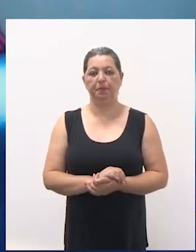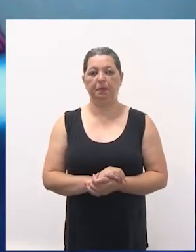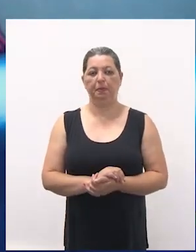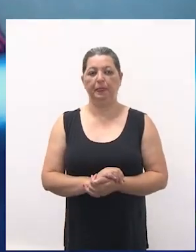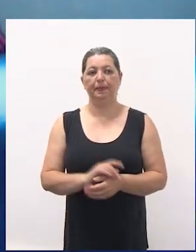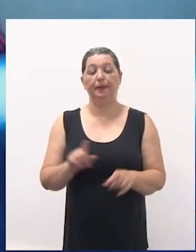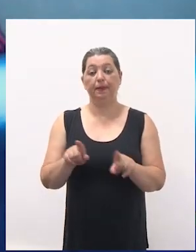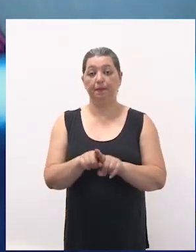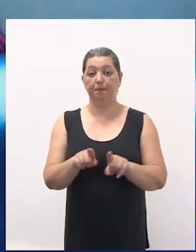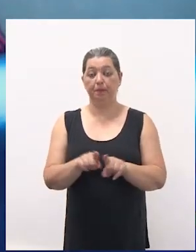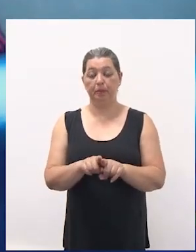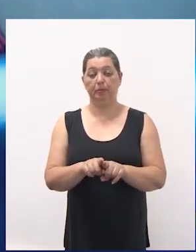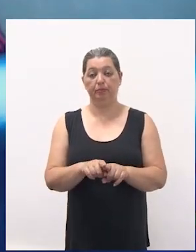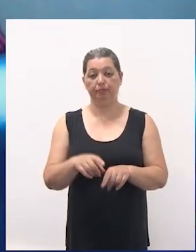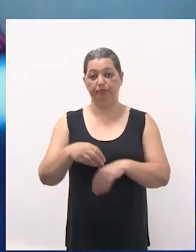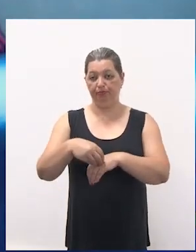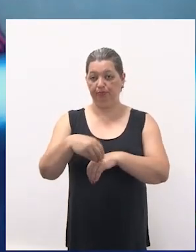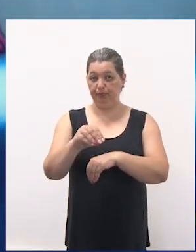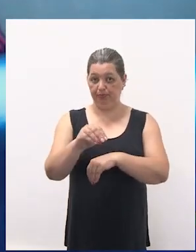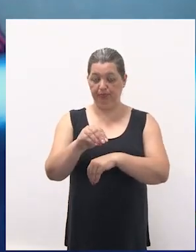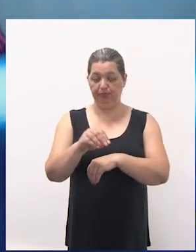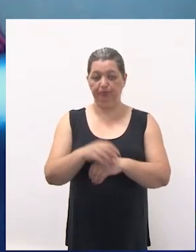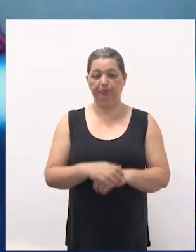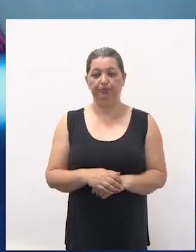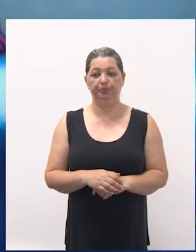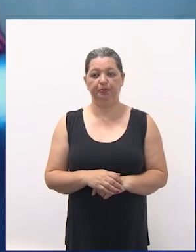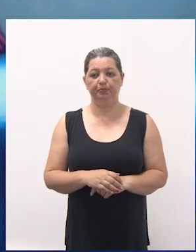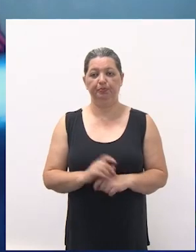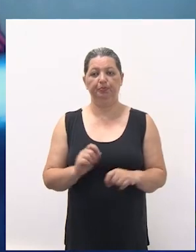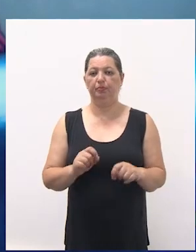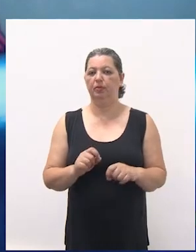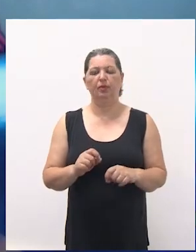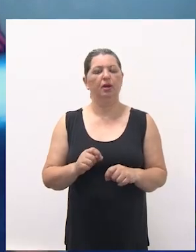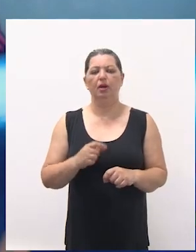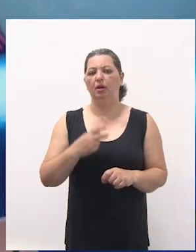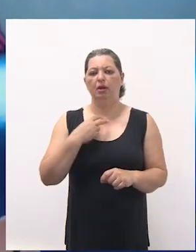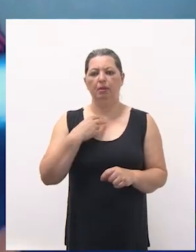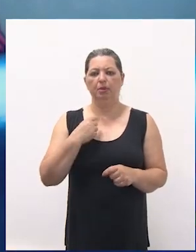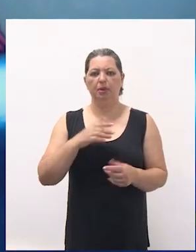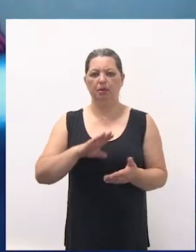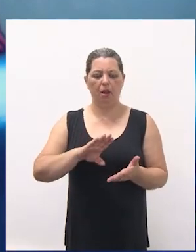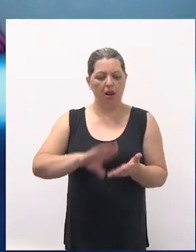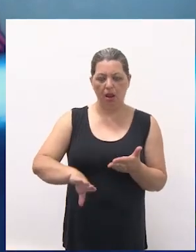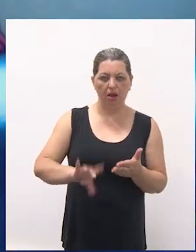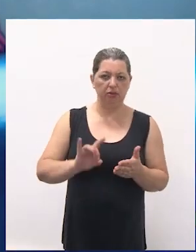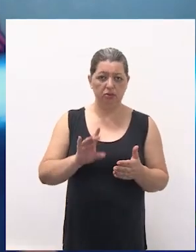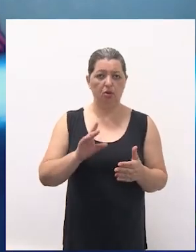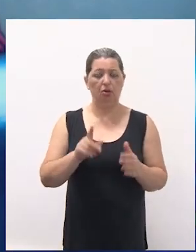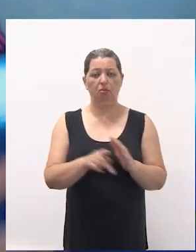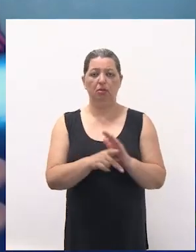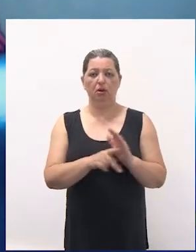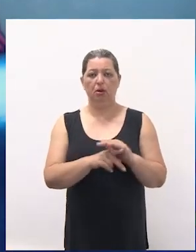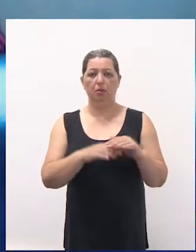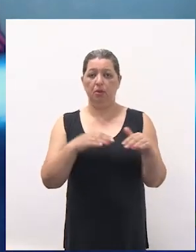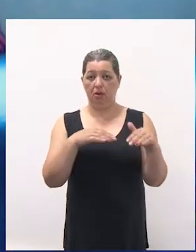aí também, uma dica é para você não excluir logo de cara, só arquiva, deixa lá arquivado, né? Porque, como a